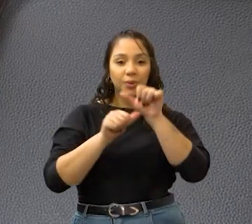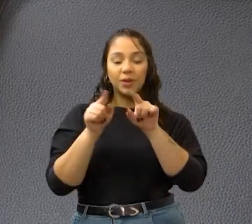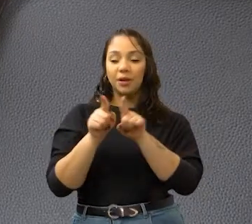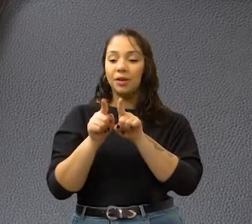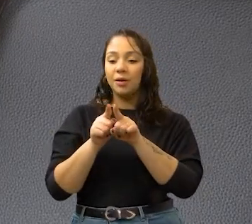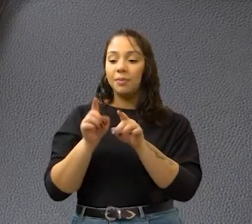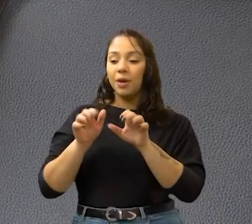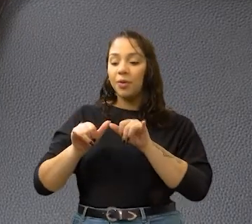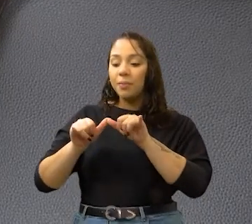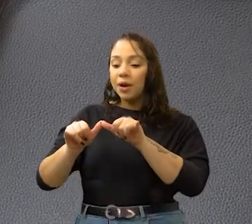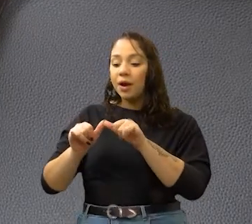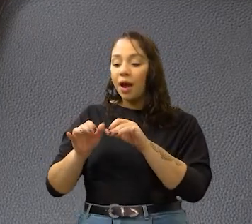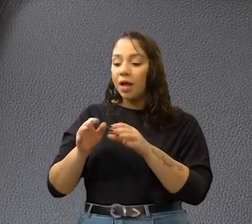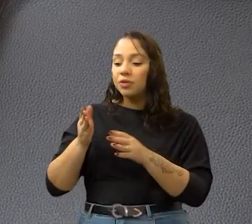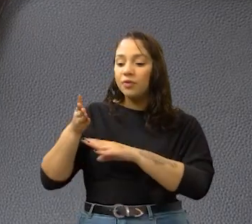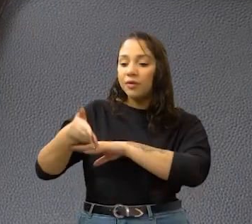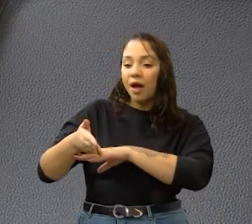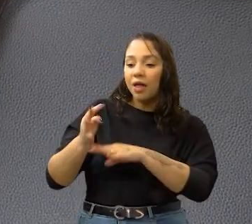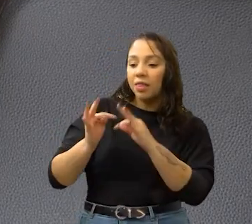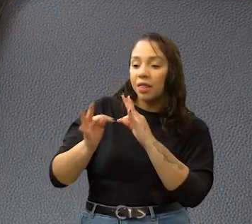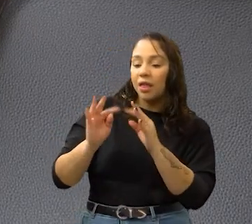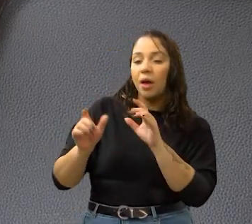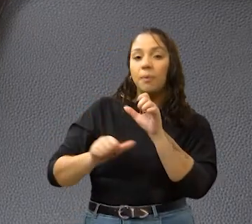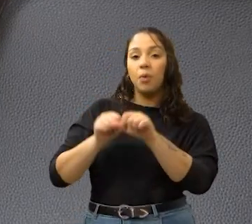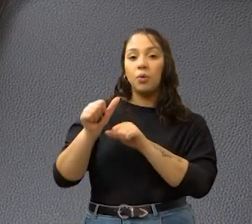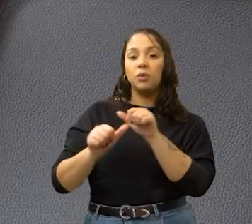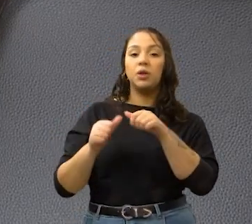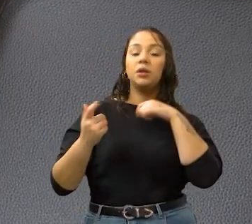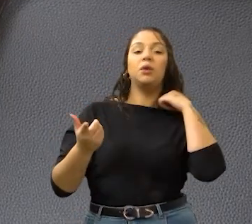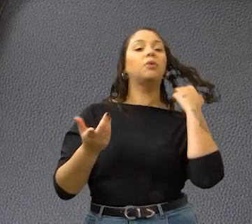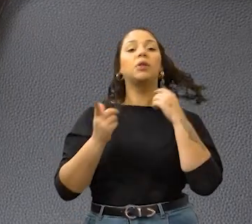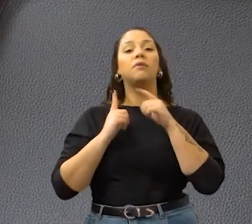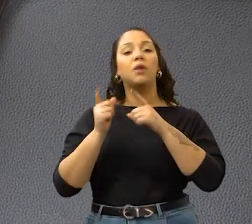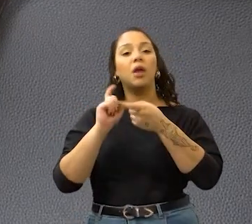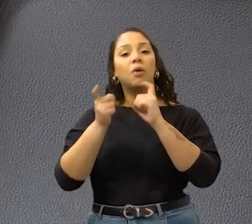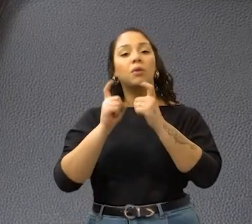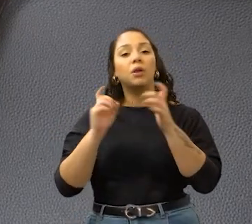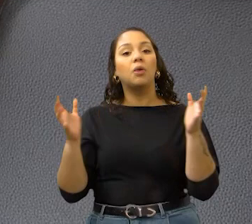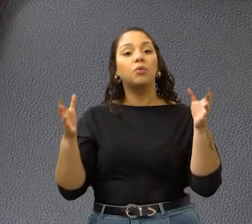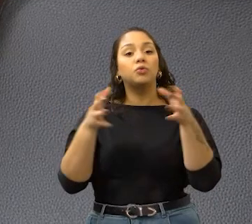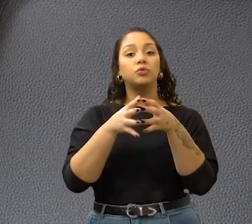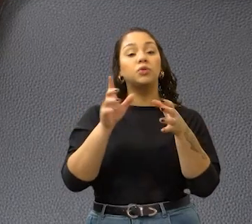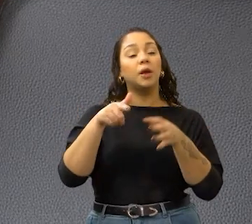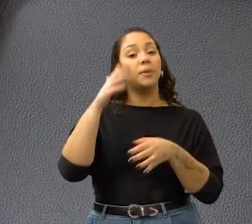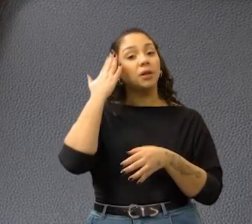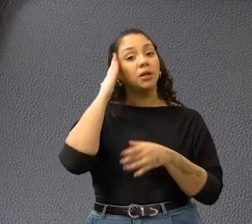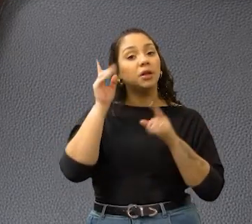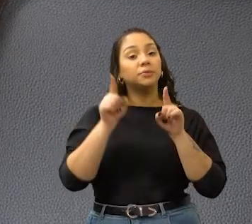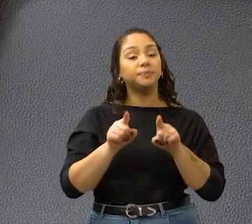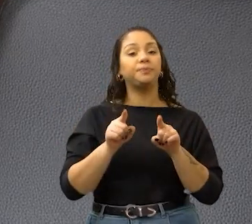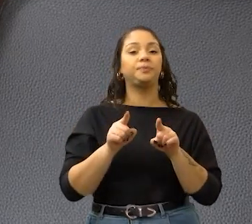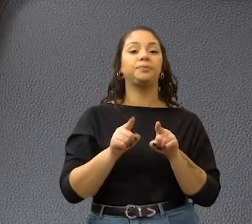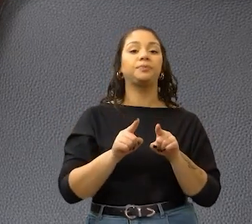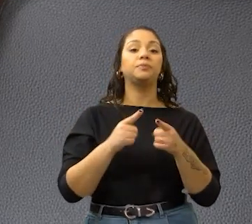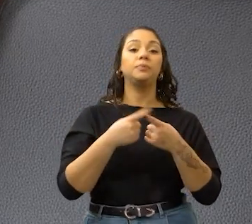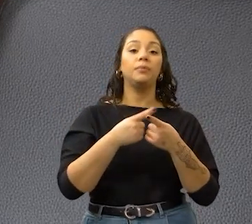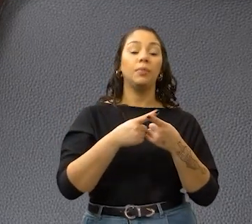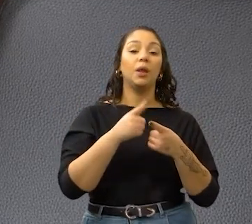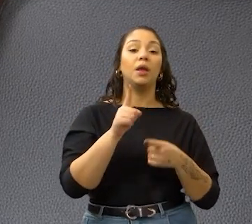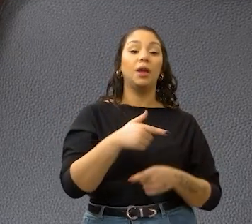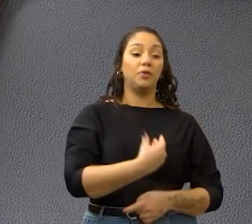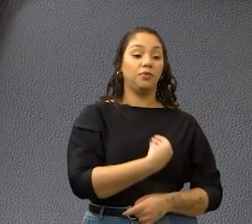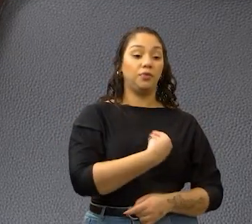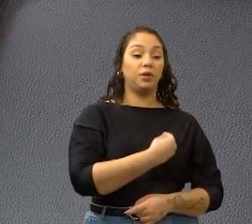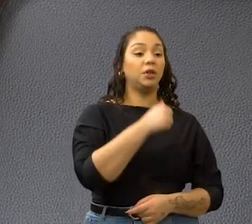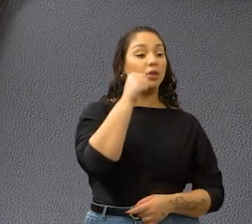no mercadinho, né? Então isso acaba impactando toda a sociedade. Então a reunião conjunta foi justamente por entender isso, que quando a gente está falando da vida das mulheres, a gente